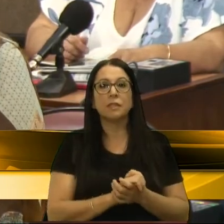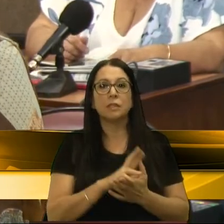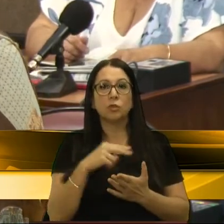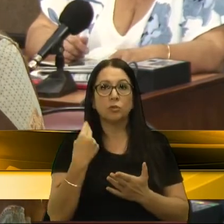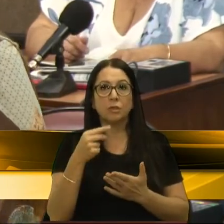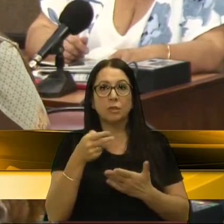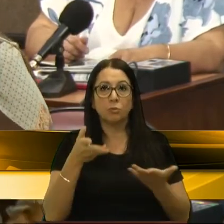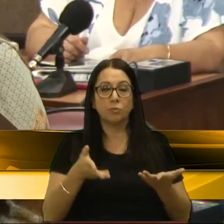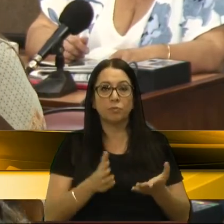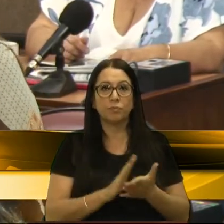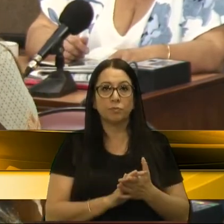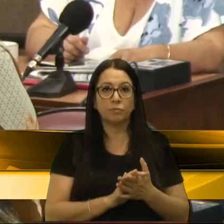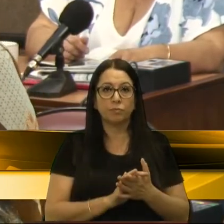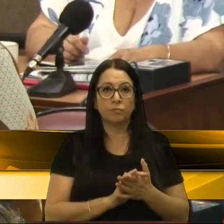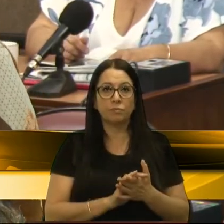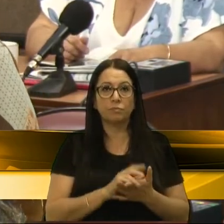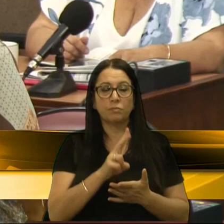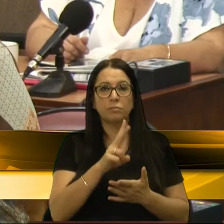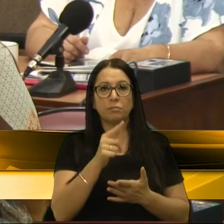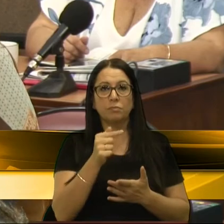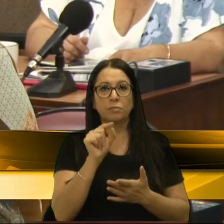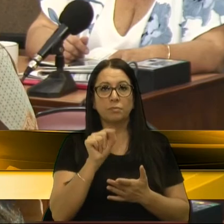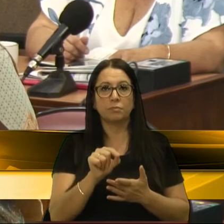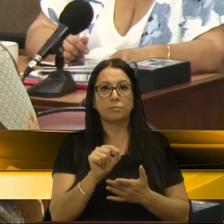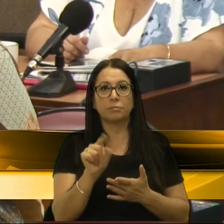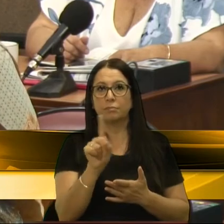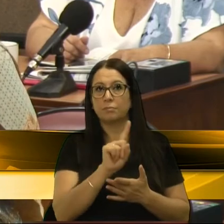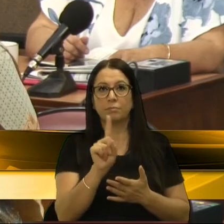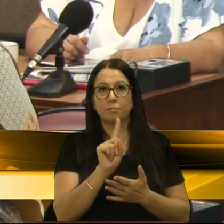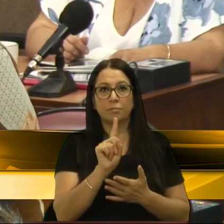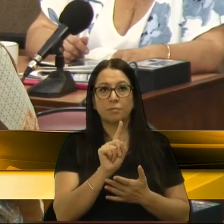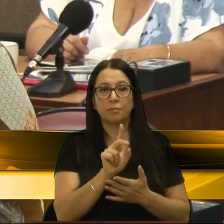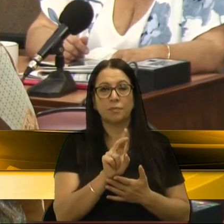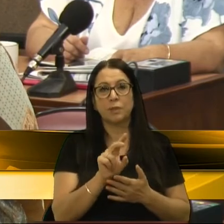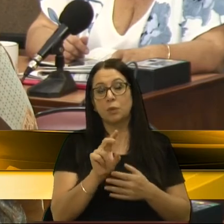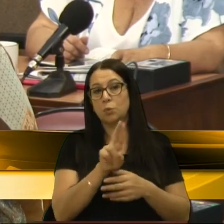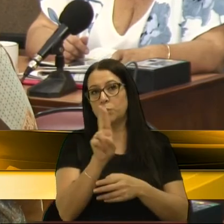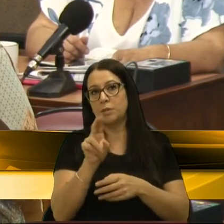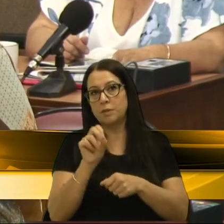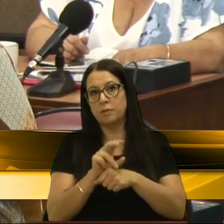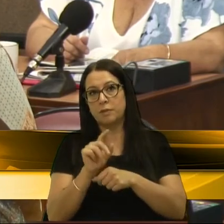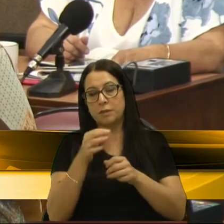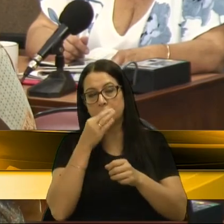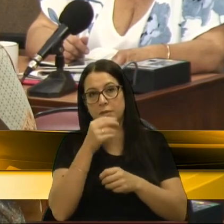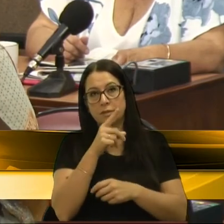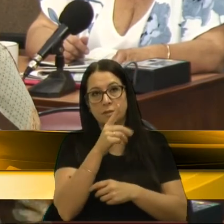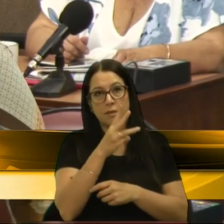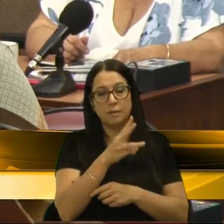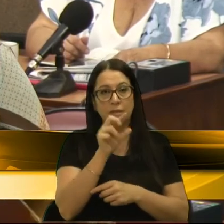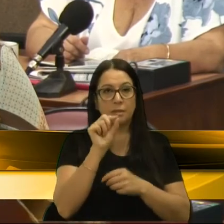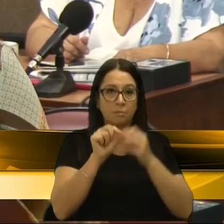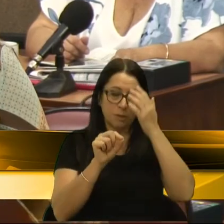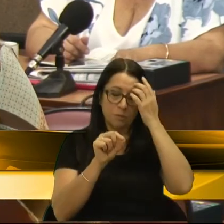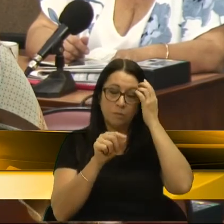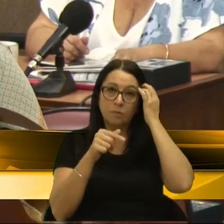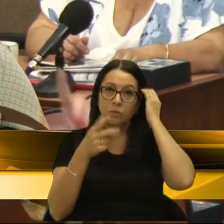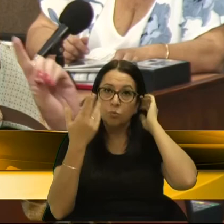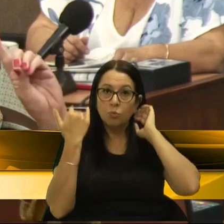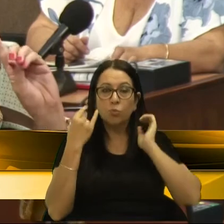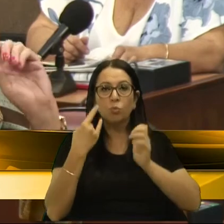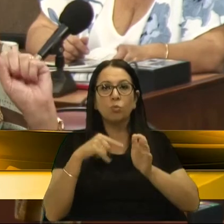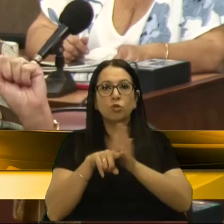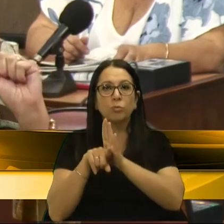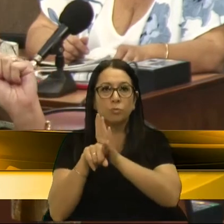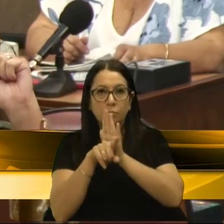temos atualmente 27 mil que não estão ocupadas. Em Caxias do Sul são 3 mil. No último censo, nós